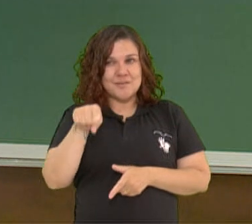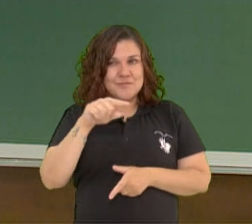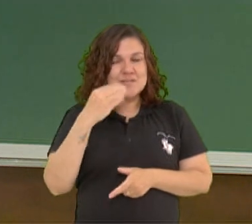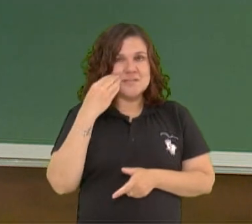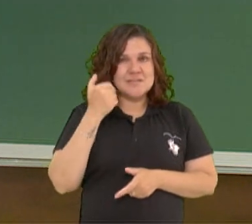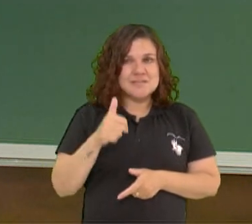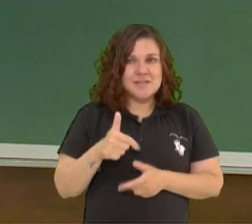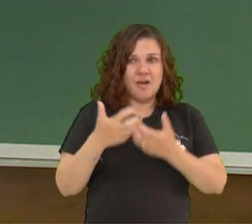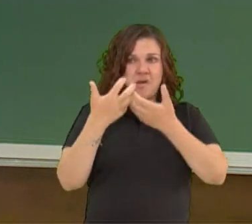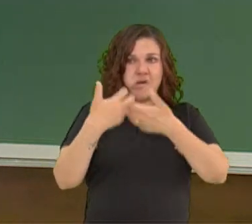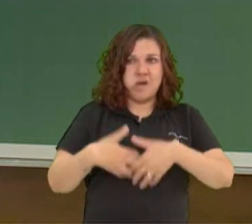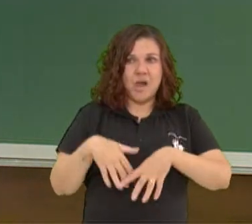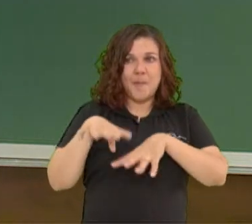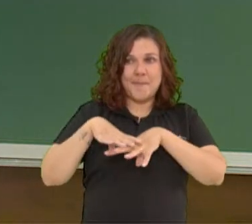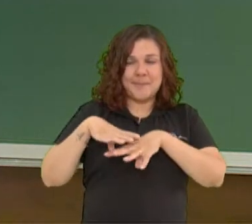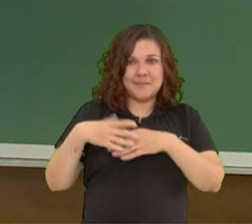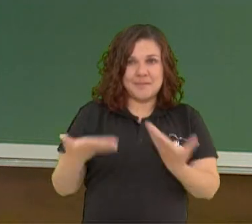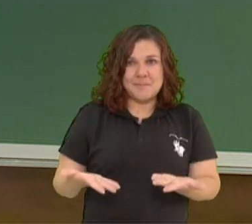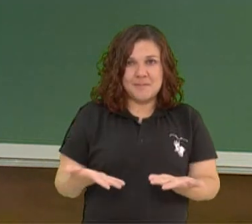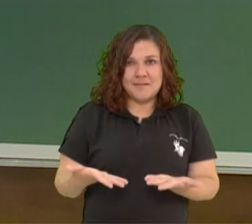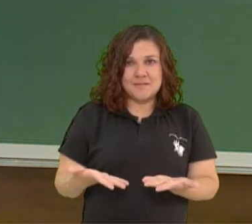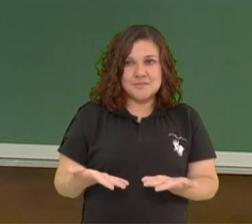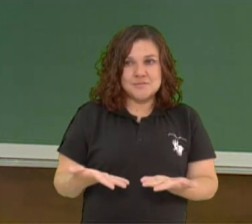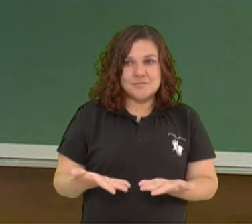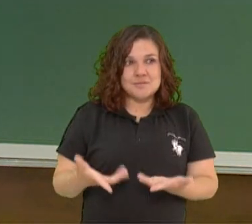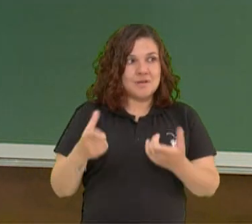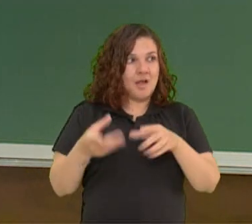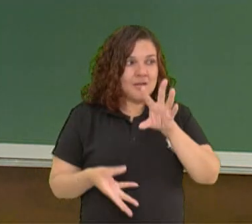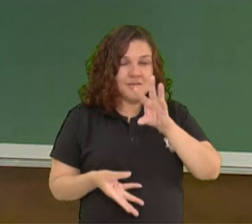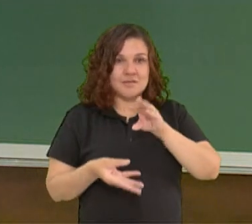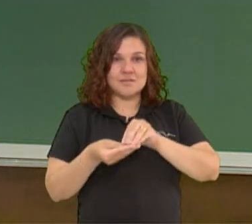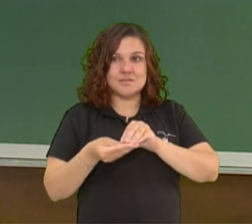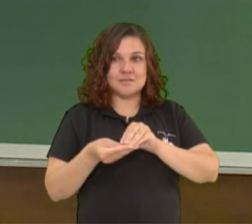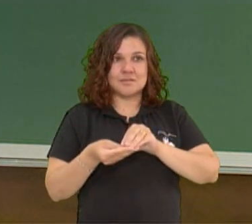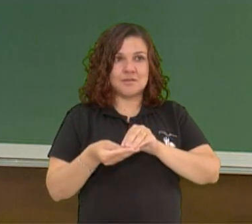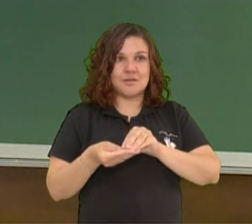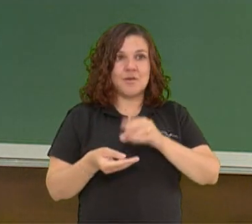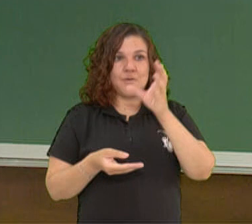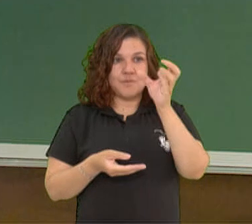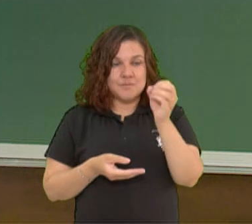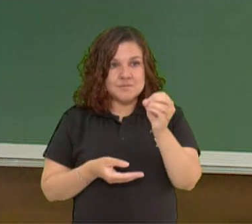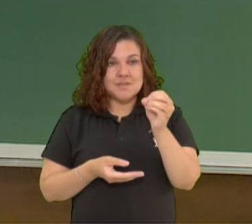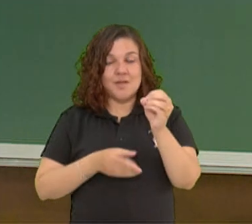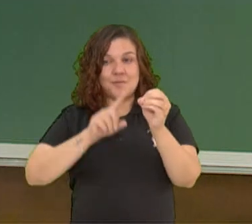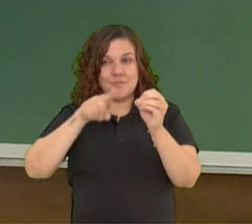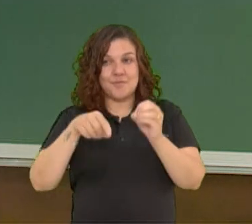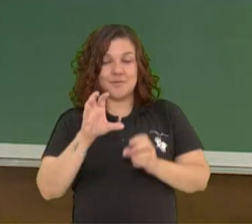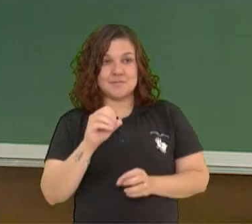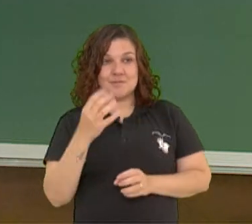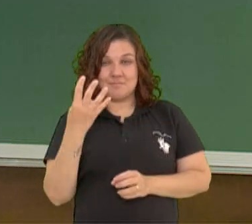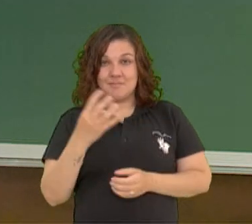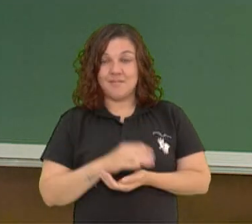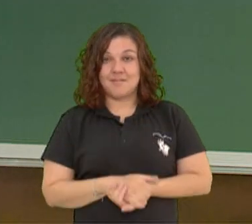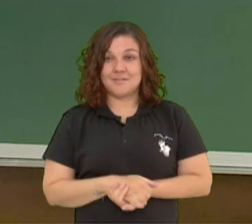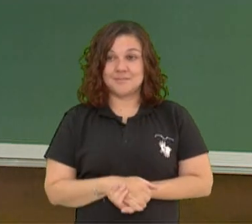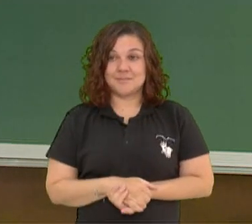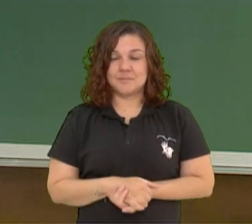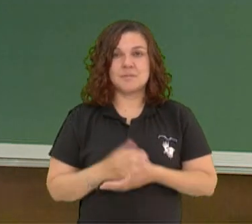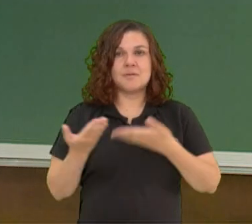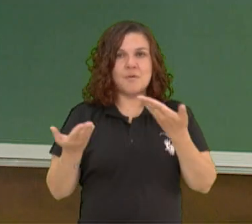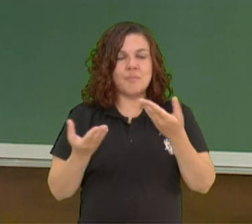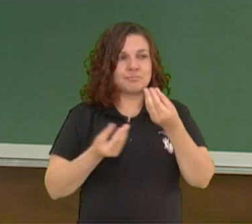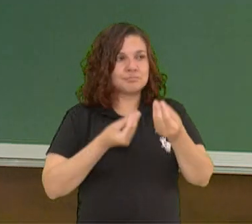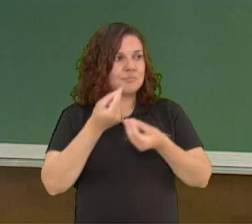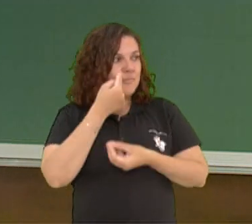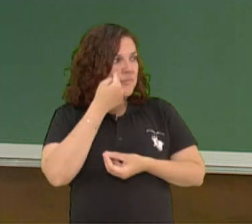para facilitar a nossa vida, né? Simplificação. Aí ficou 4 décimos, beleza? Então lá, como que eu descubro o